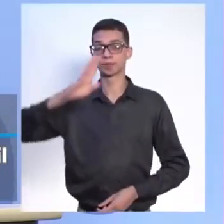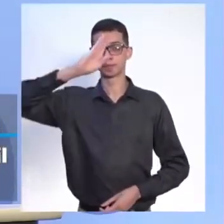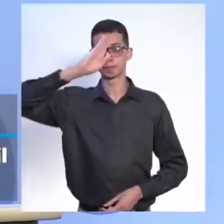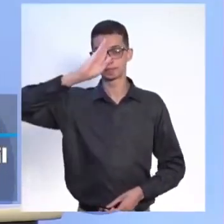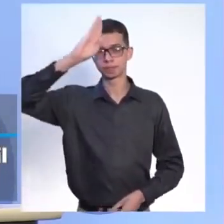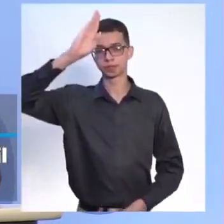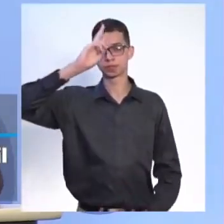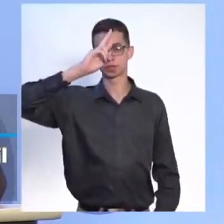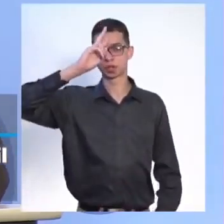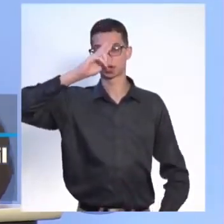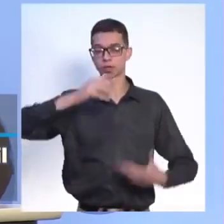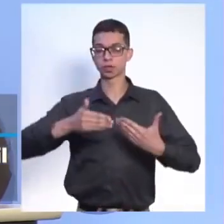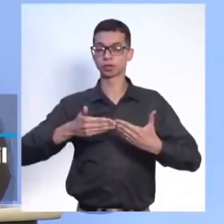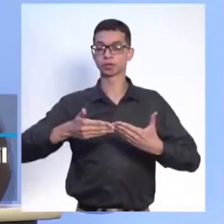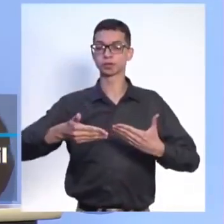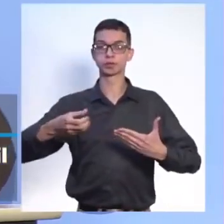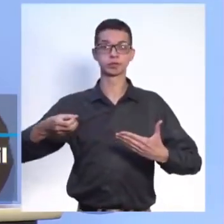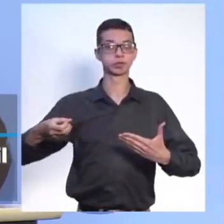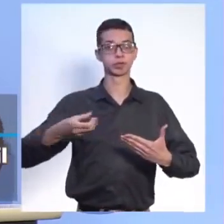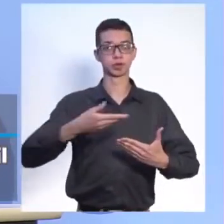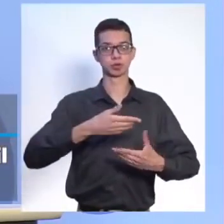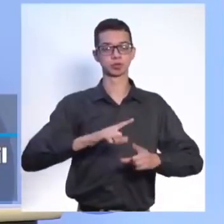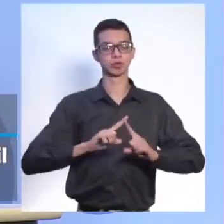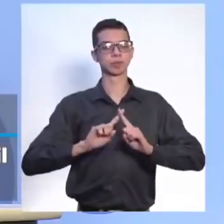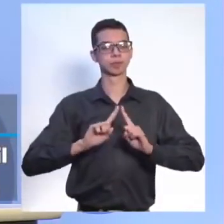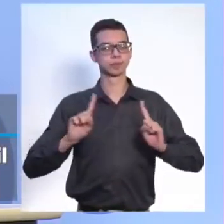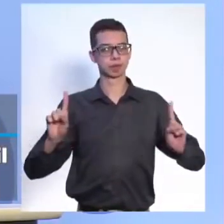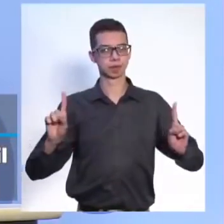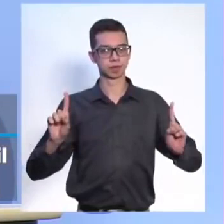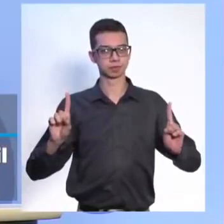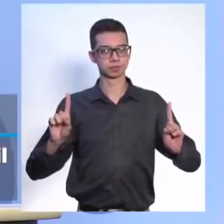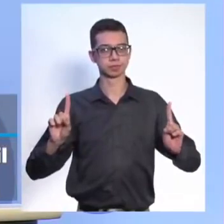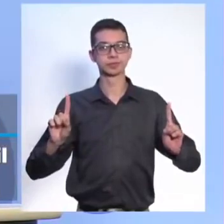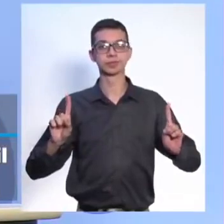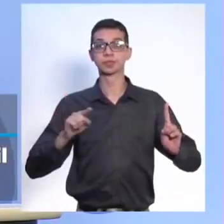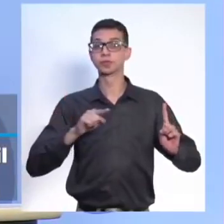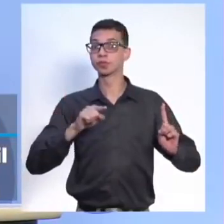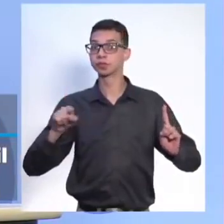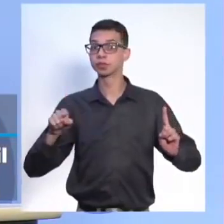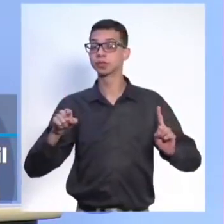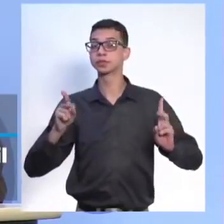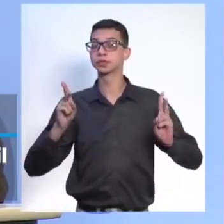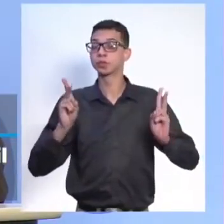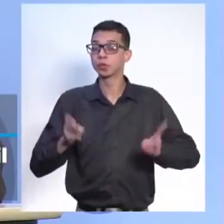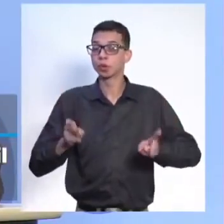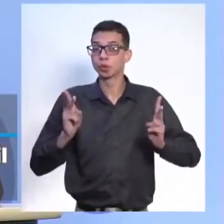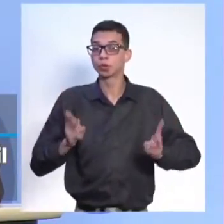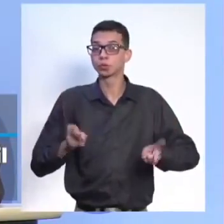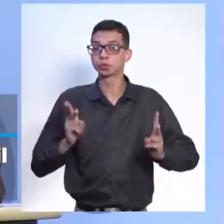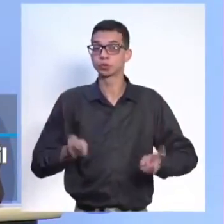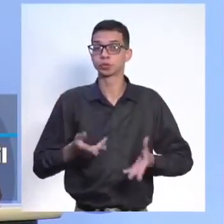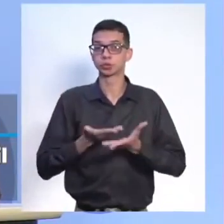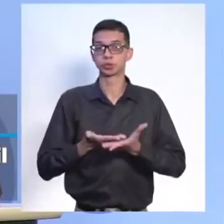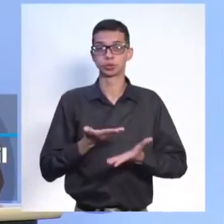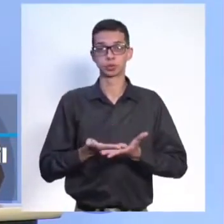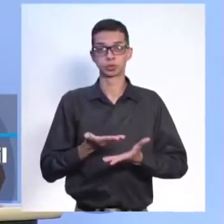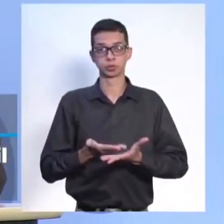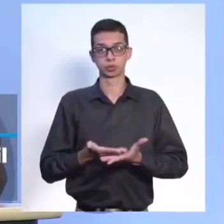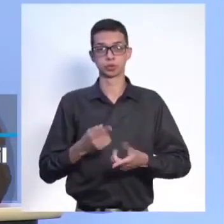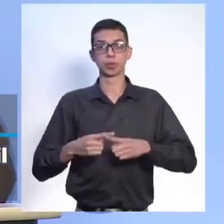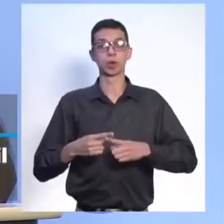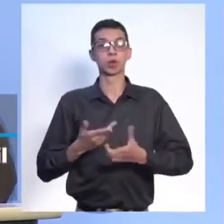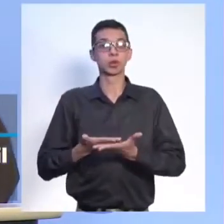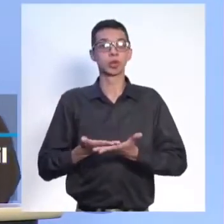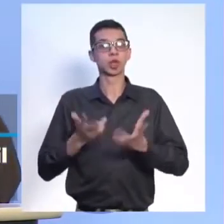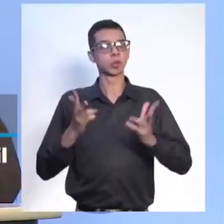uma nova história. Mas se continuarem estudando, ok? O estudo é como